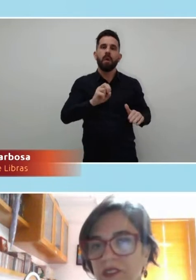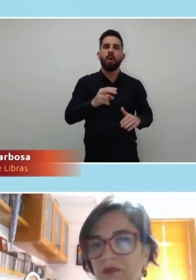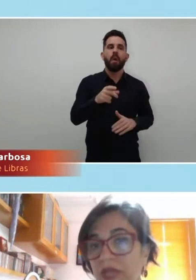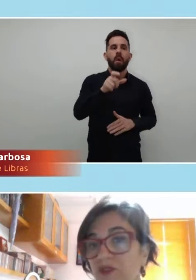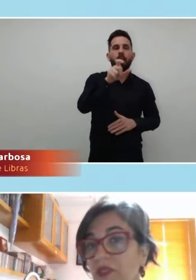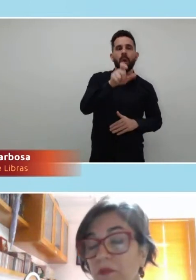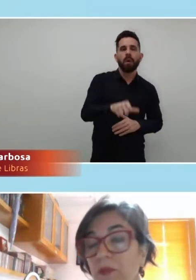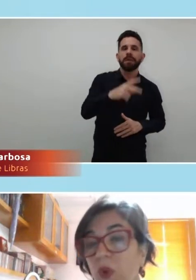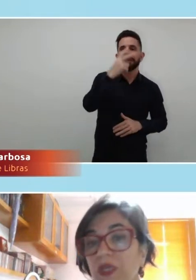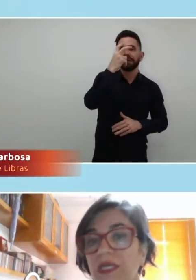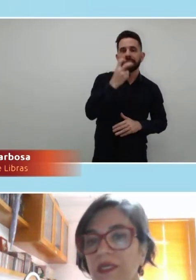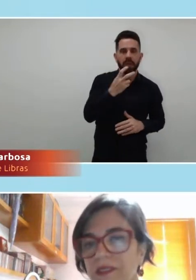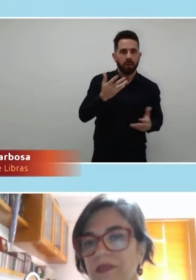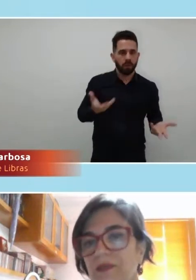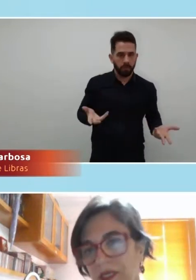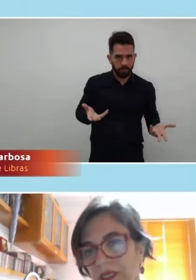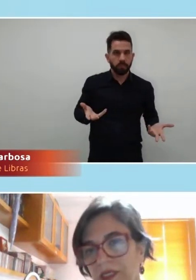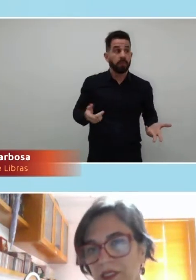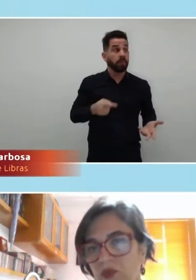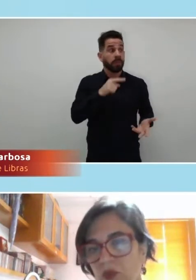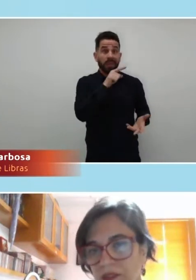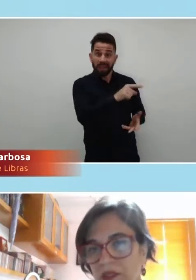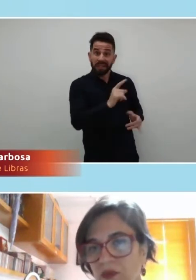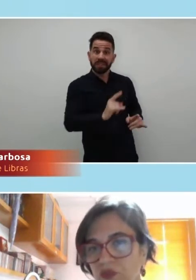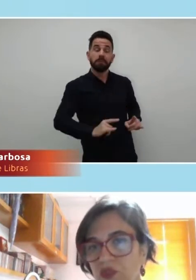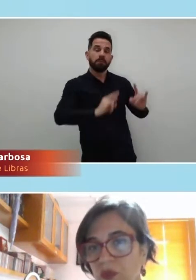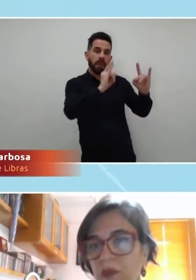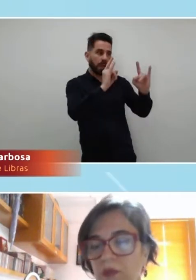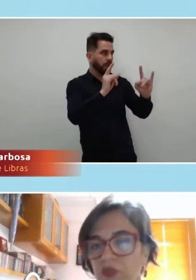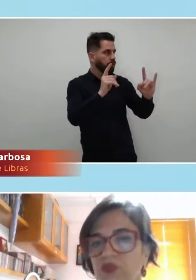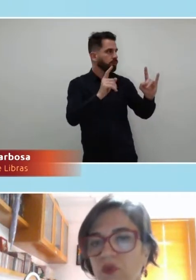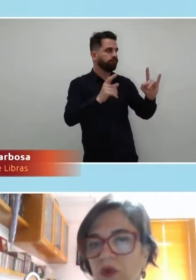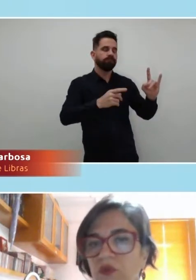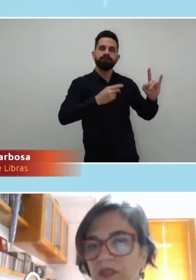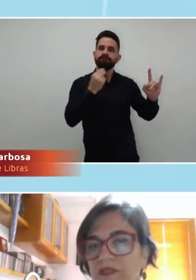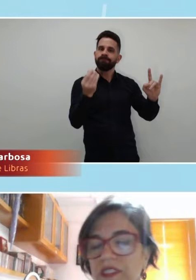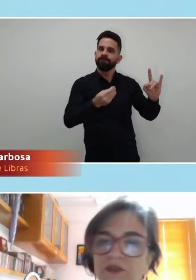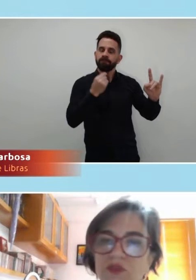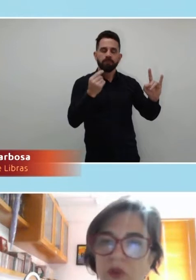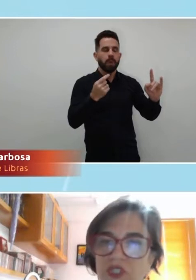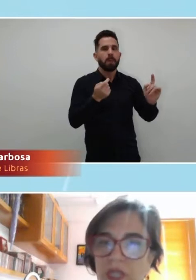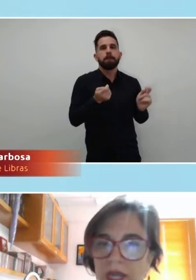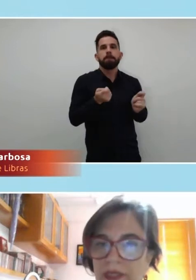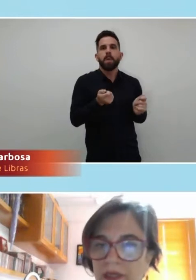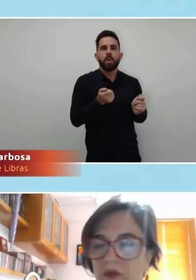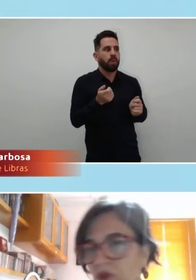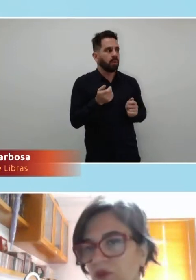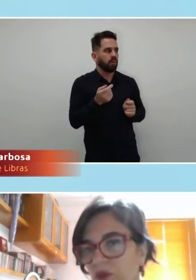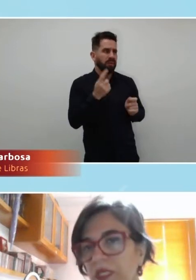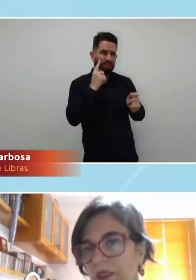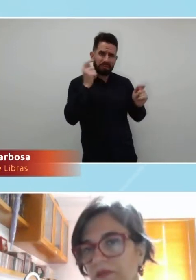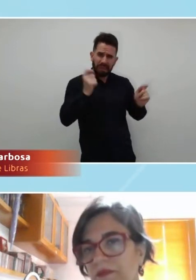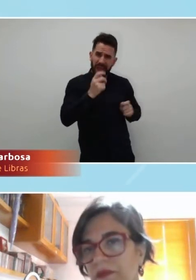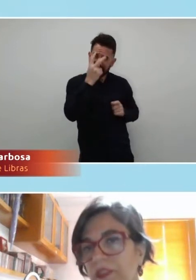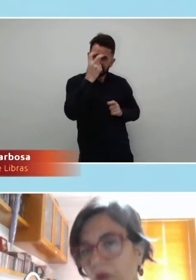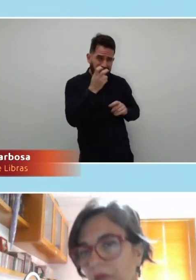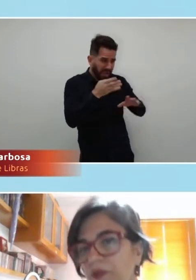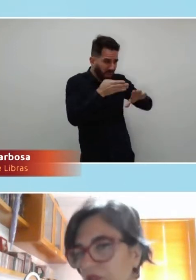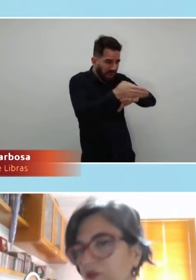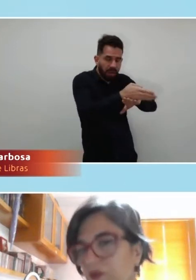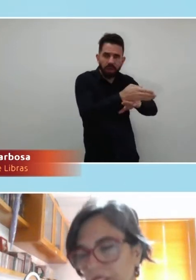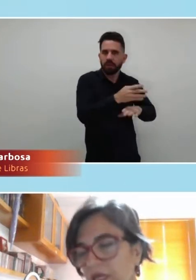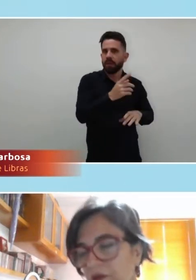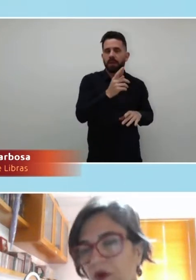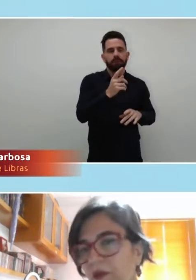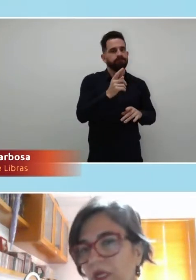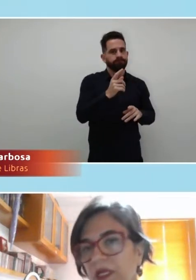desse prédio, tem pouquíssima situação onde uma pessoa com deficiência visual chegaria com autonomia. Então, é possível